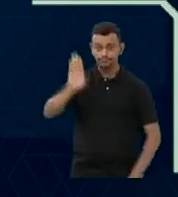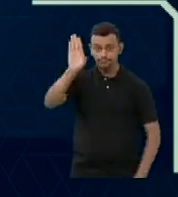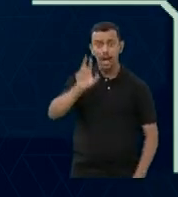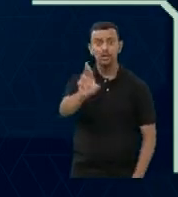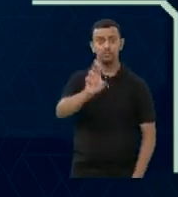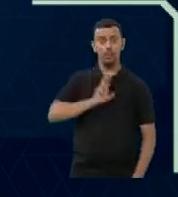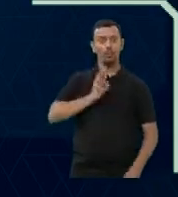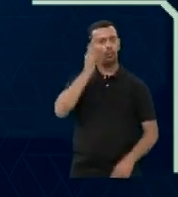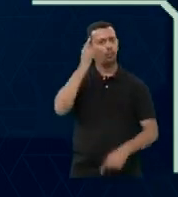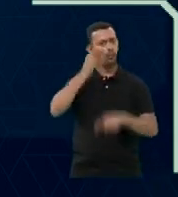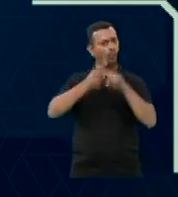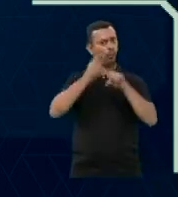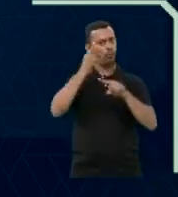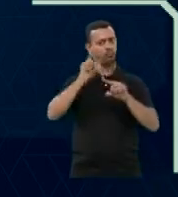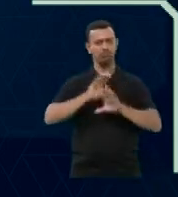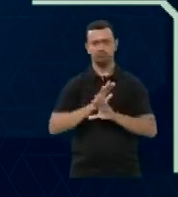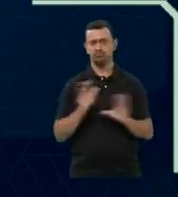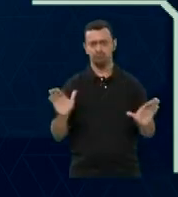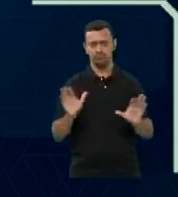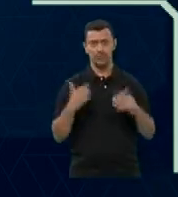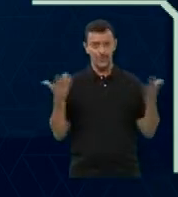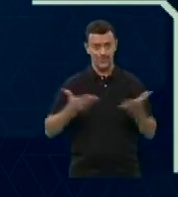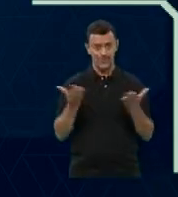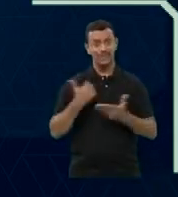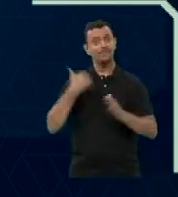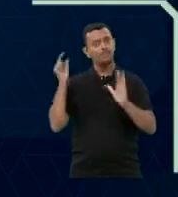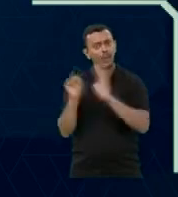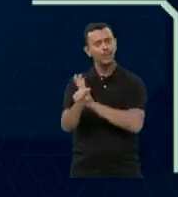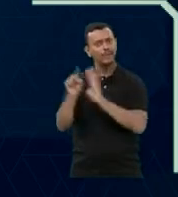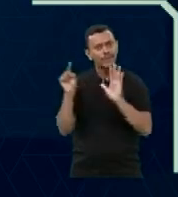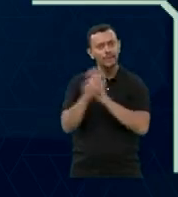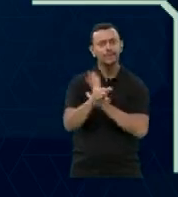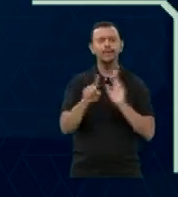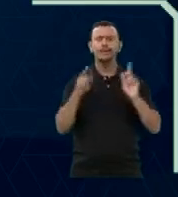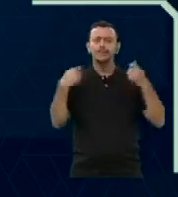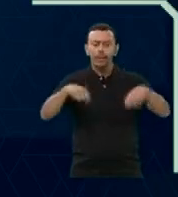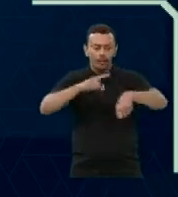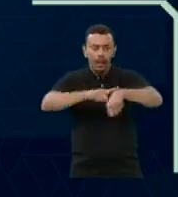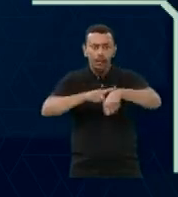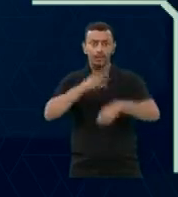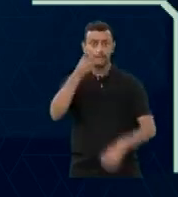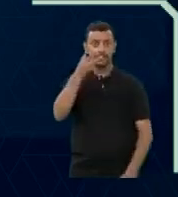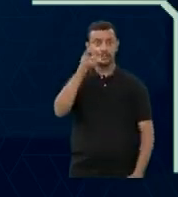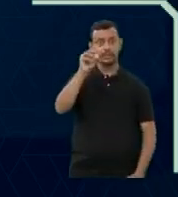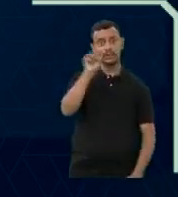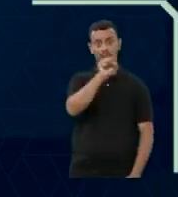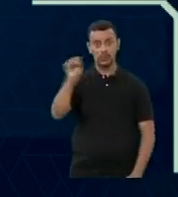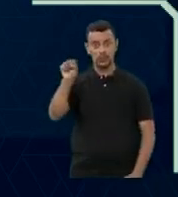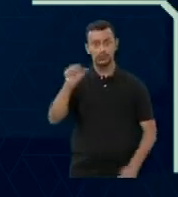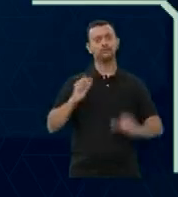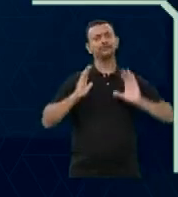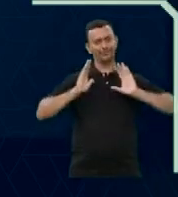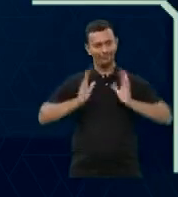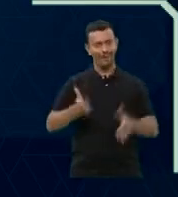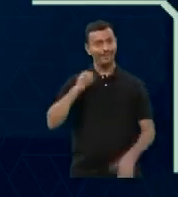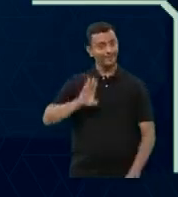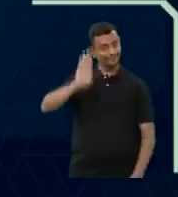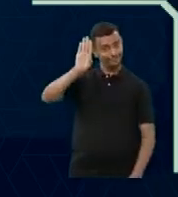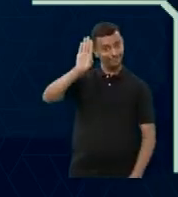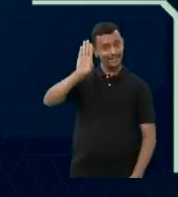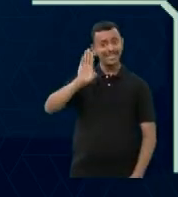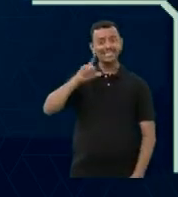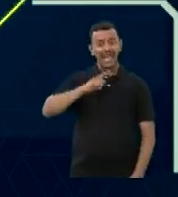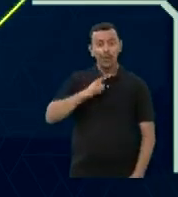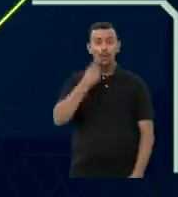uma vez. As perguntas devem ser feitas em 30 segundos. Os candidatos terão 1 minuto e meio para